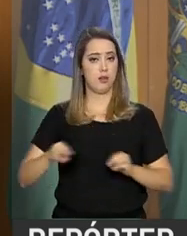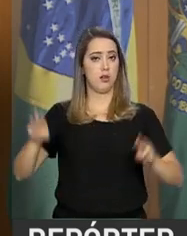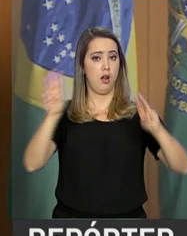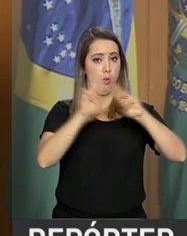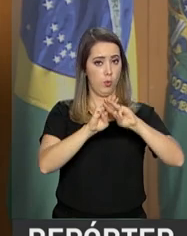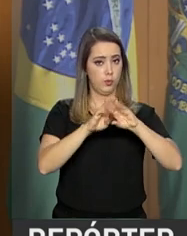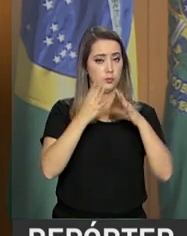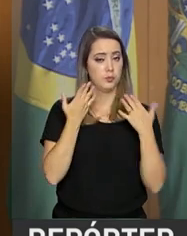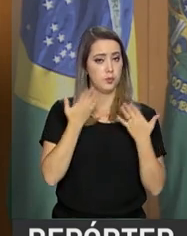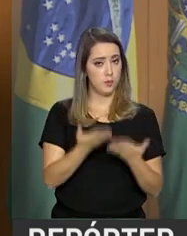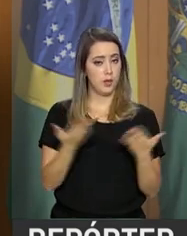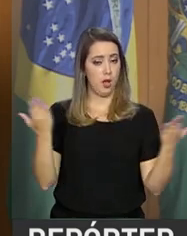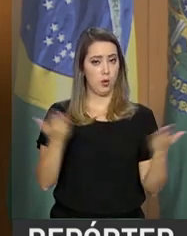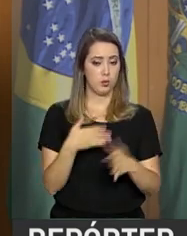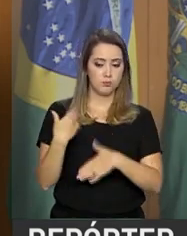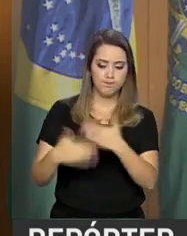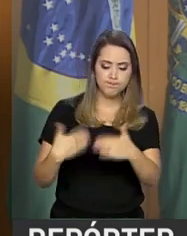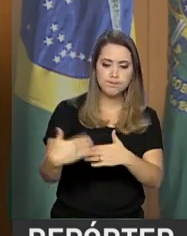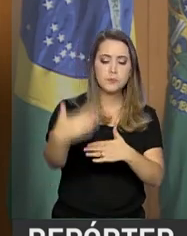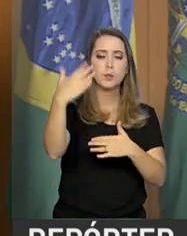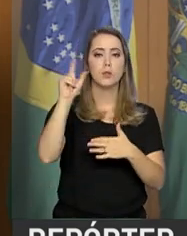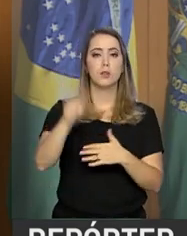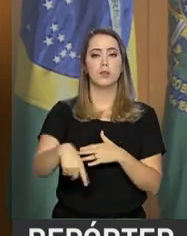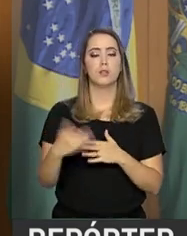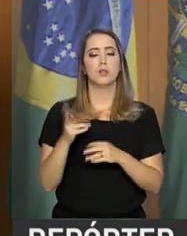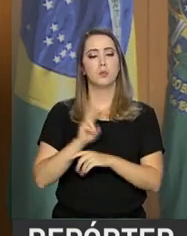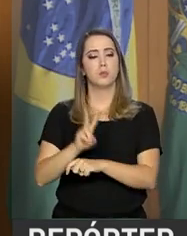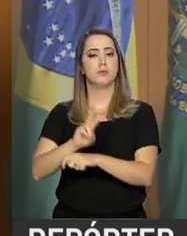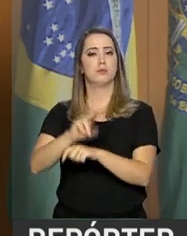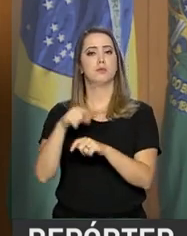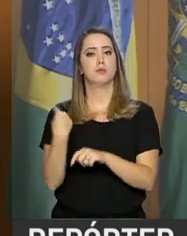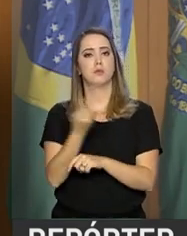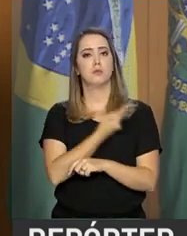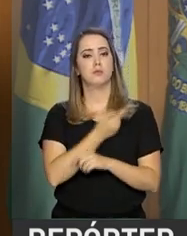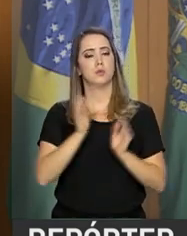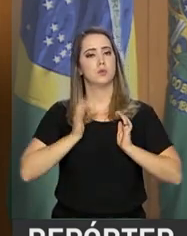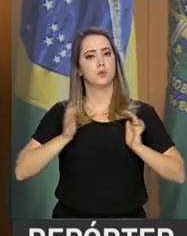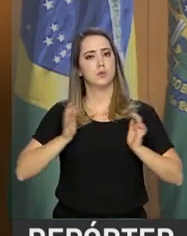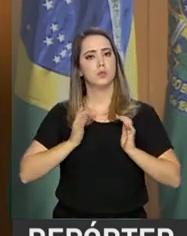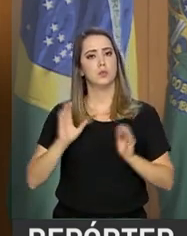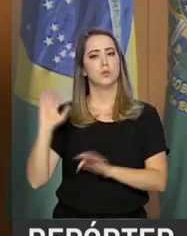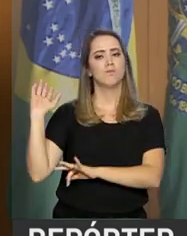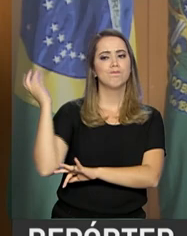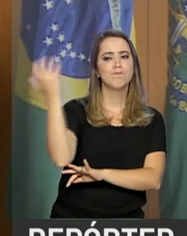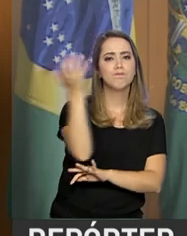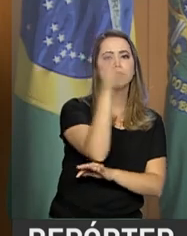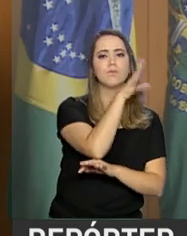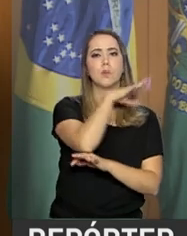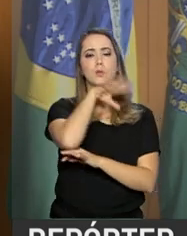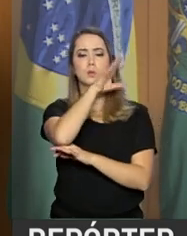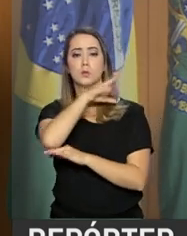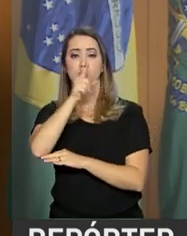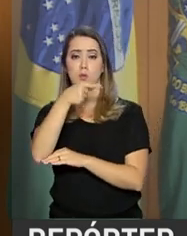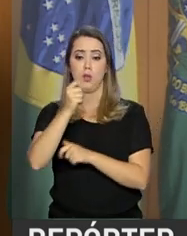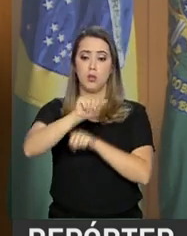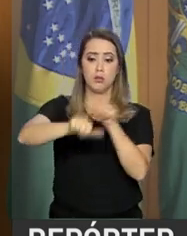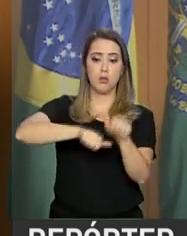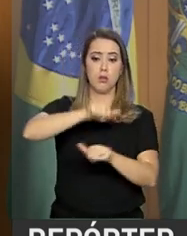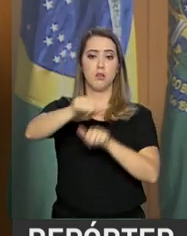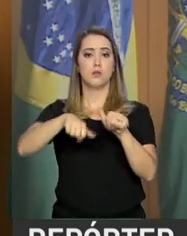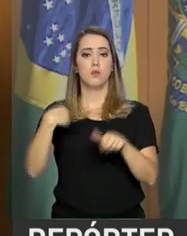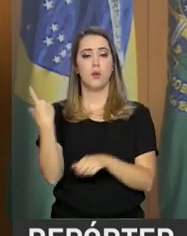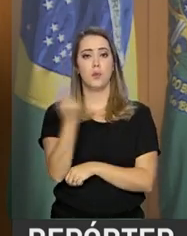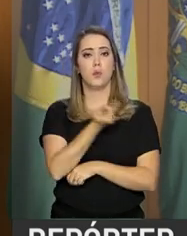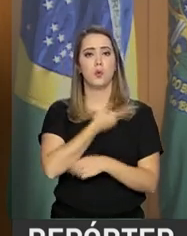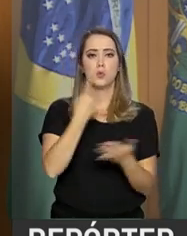passo que agora estamos dando resguarda nossa rica biodiversidade e renova nosso